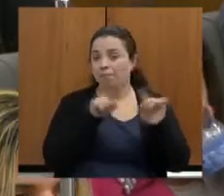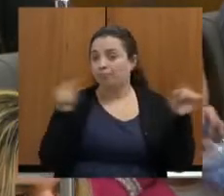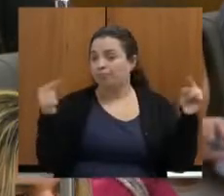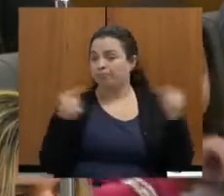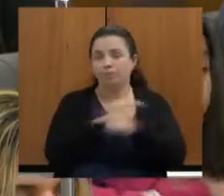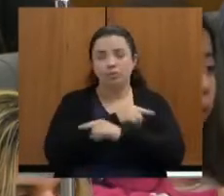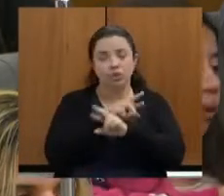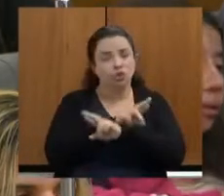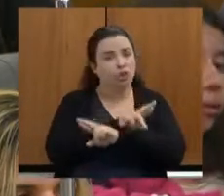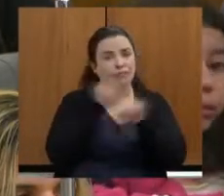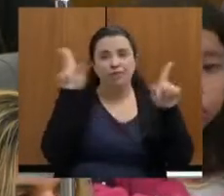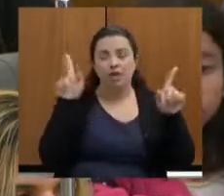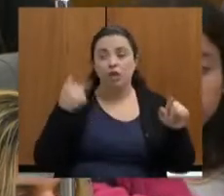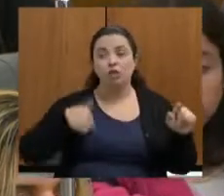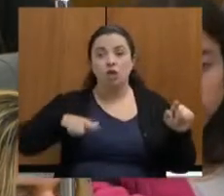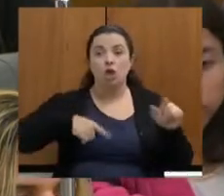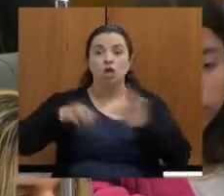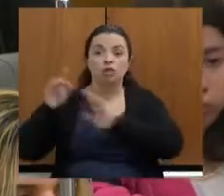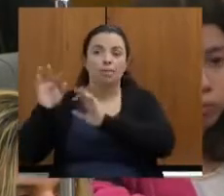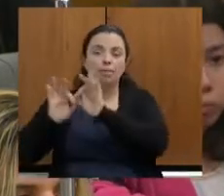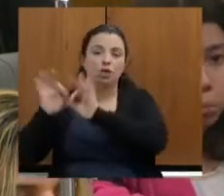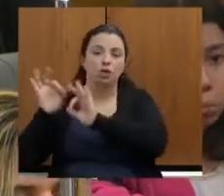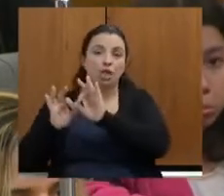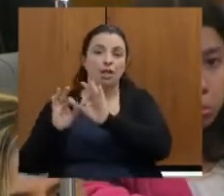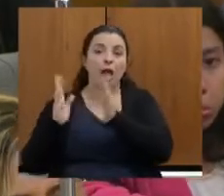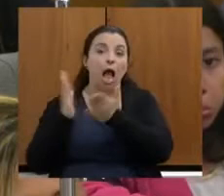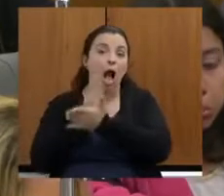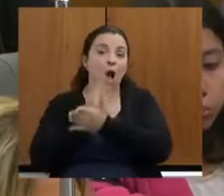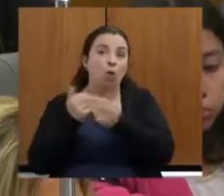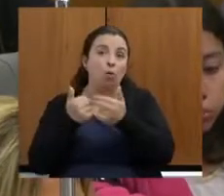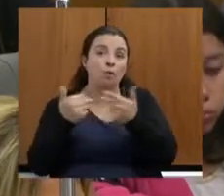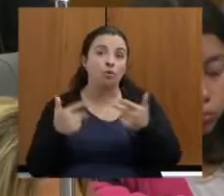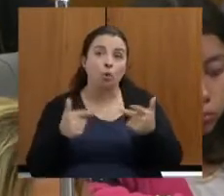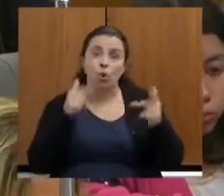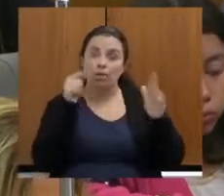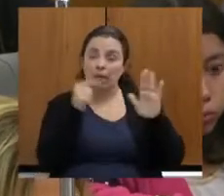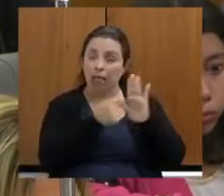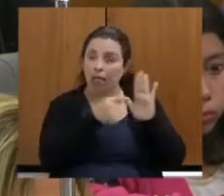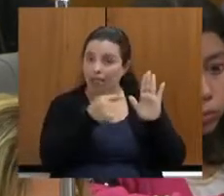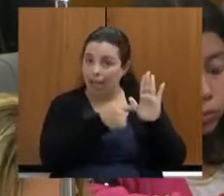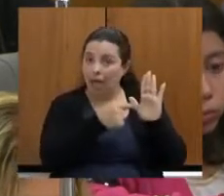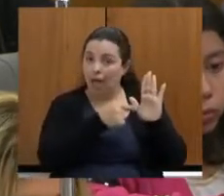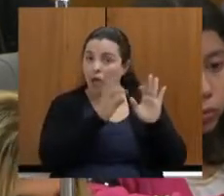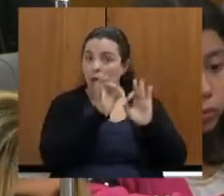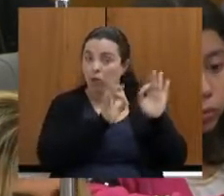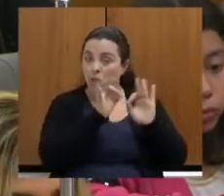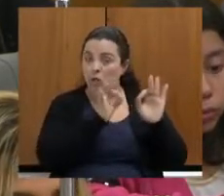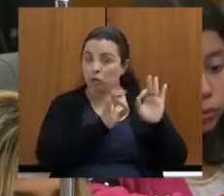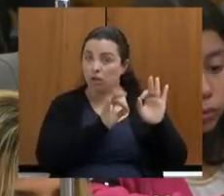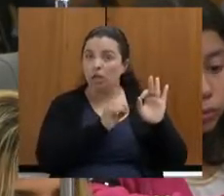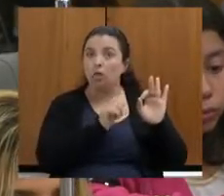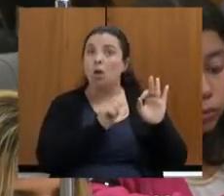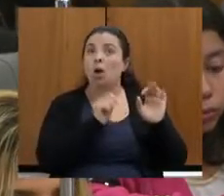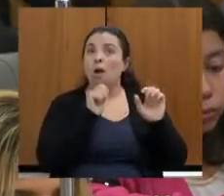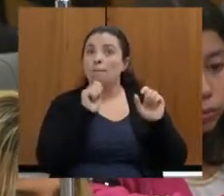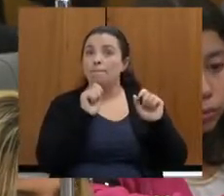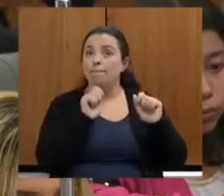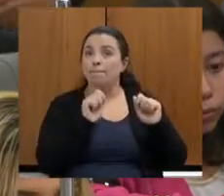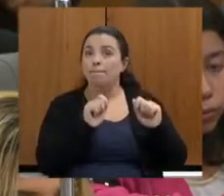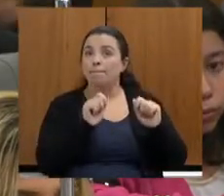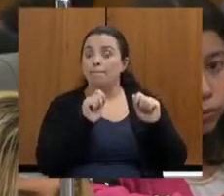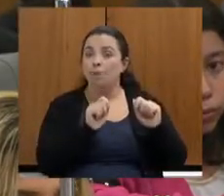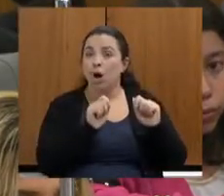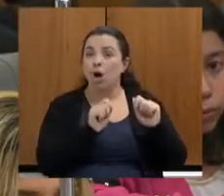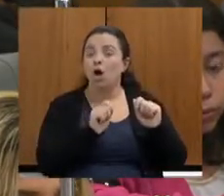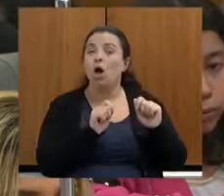do nós algumas coisas que tá nele ela fica sabendo que pode até deixar porque algumas